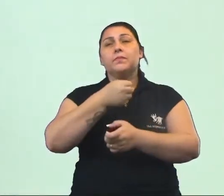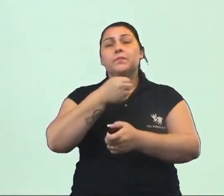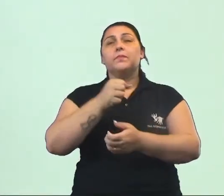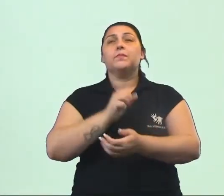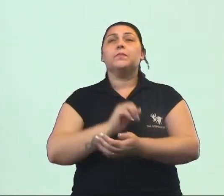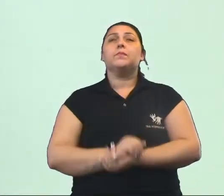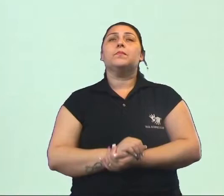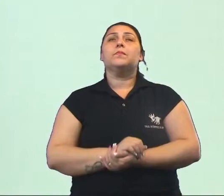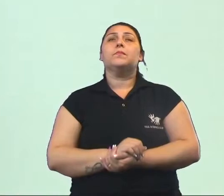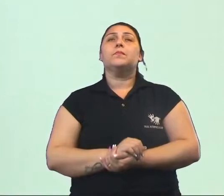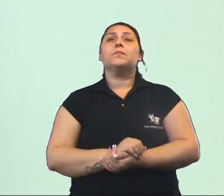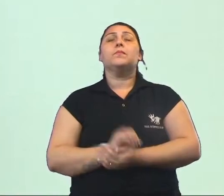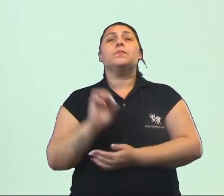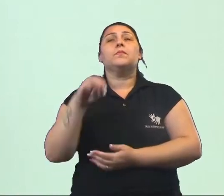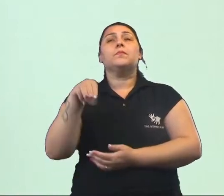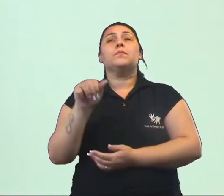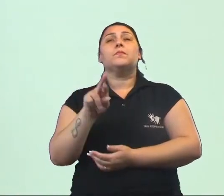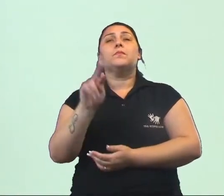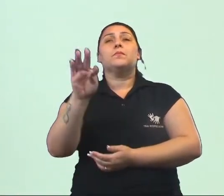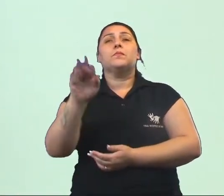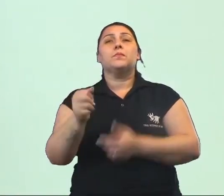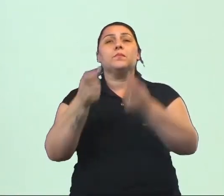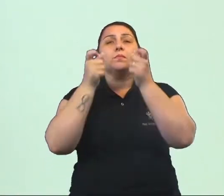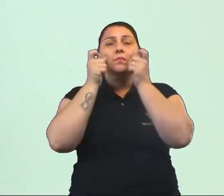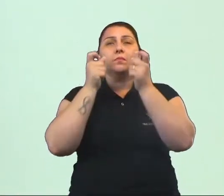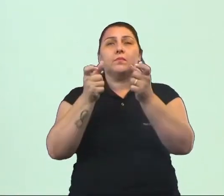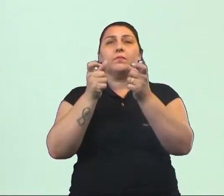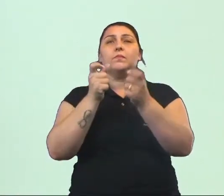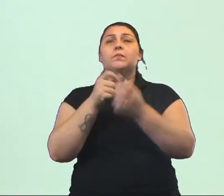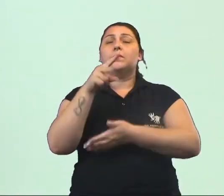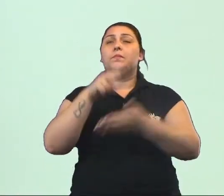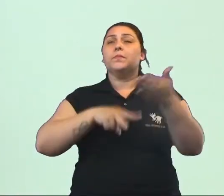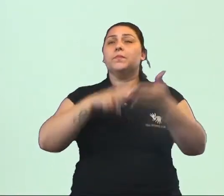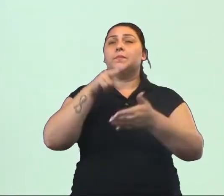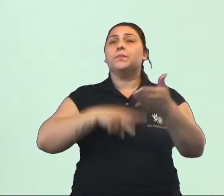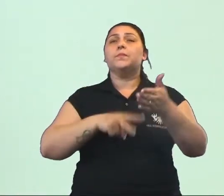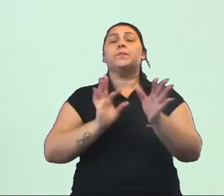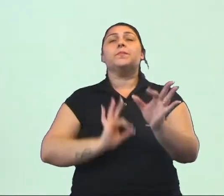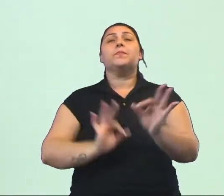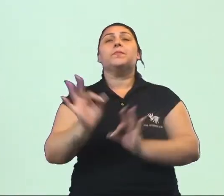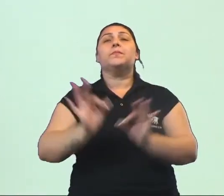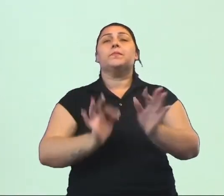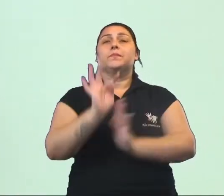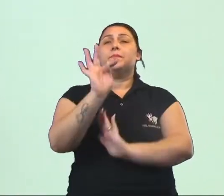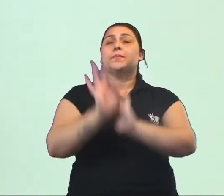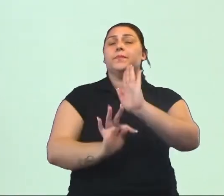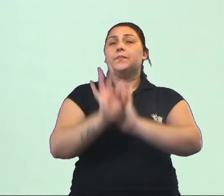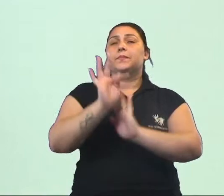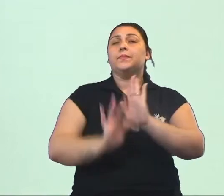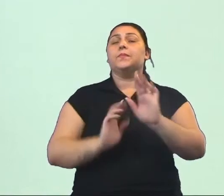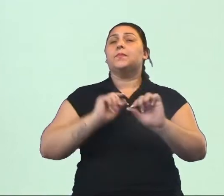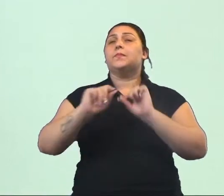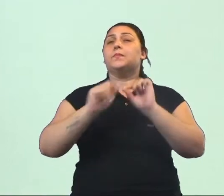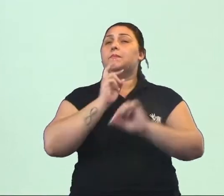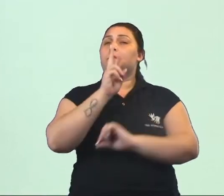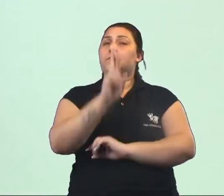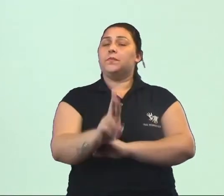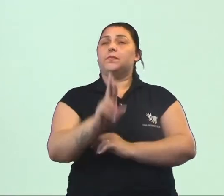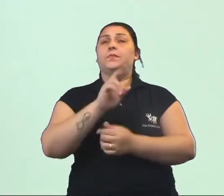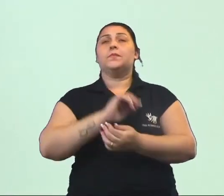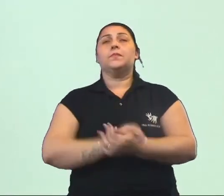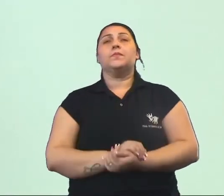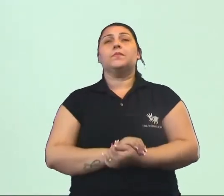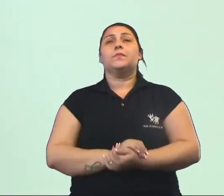entrevista com a jogadora Marta. Então, fiquem atentos à leitura, à organização do texto, ao que ela